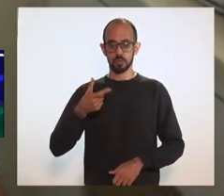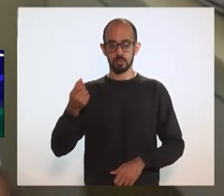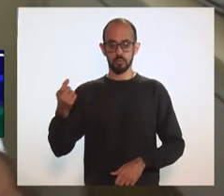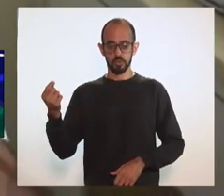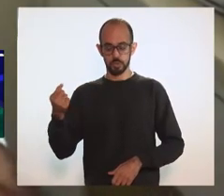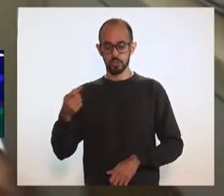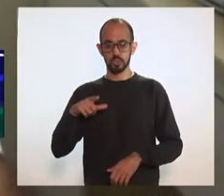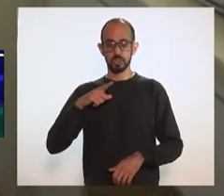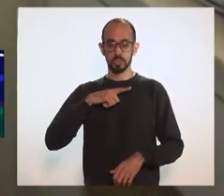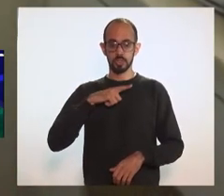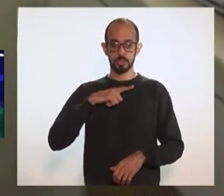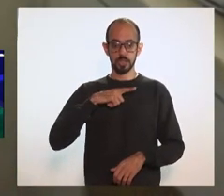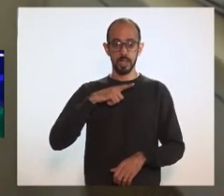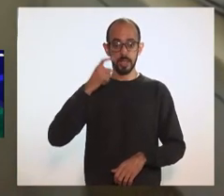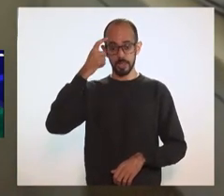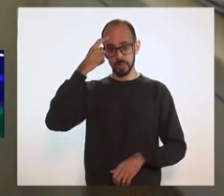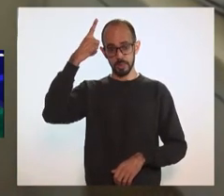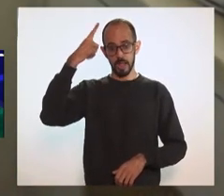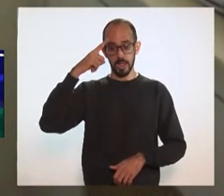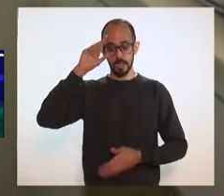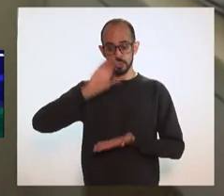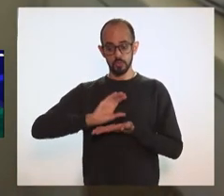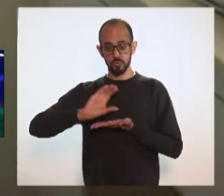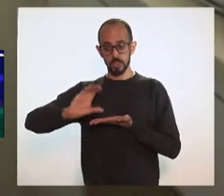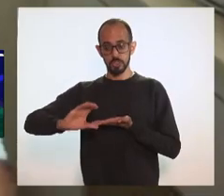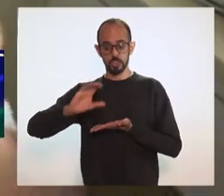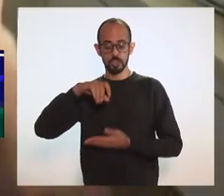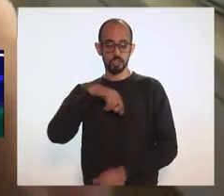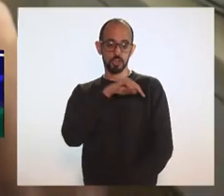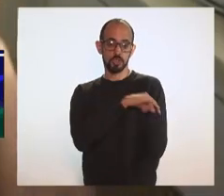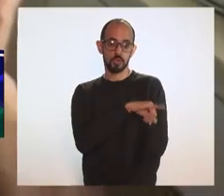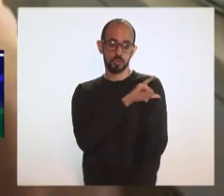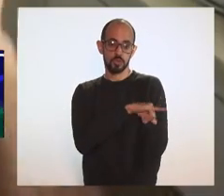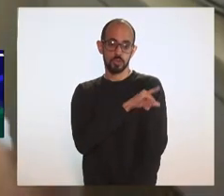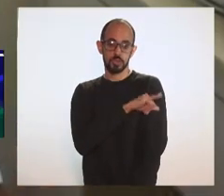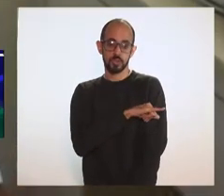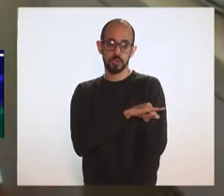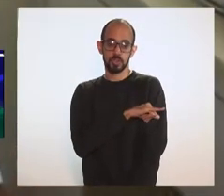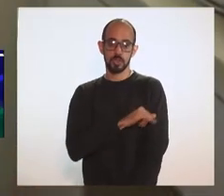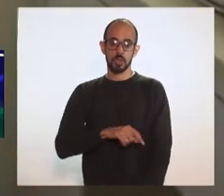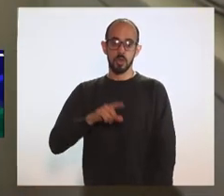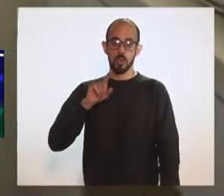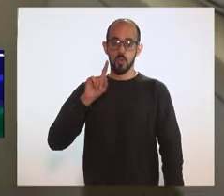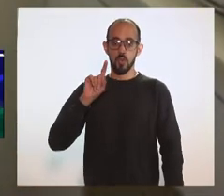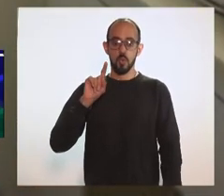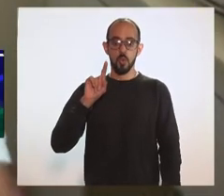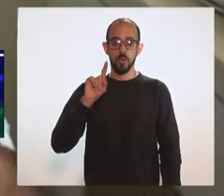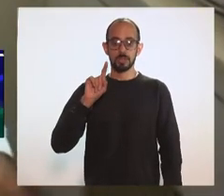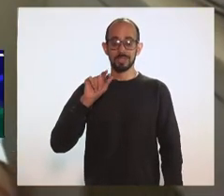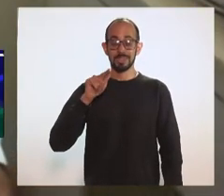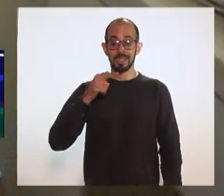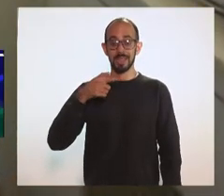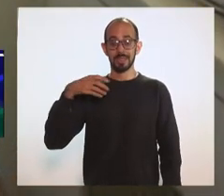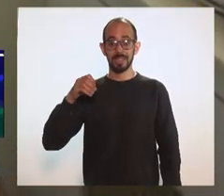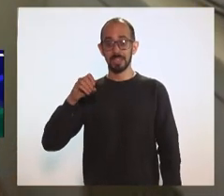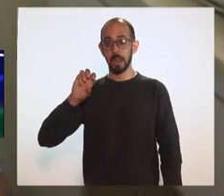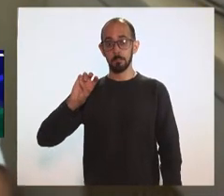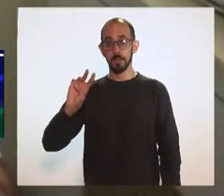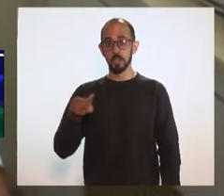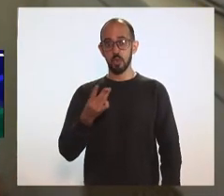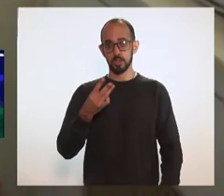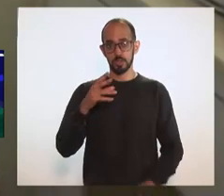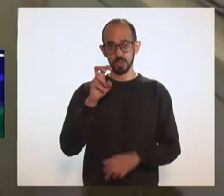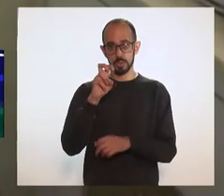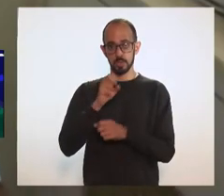Janeiro valores de aproximadamente 1, 70 milhões em 5 anos. 2,